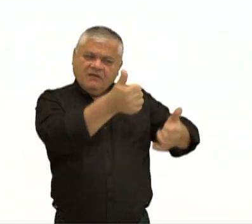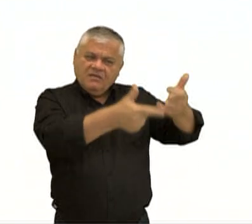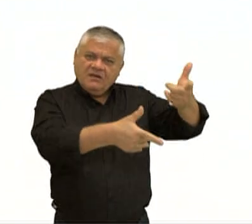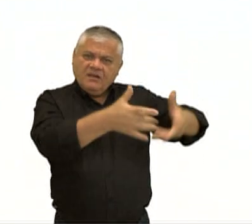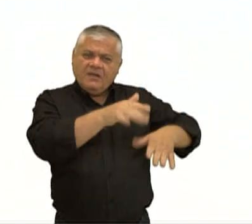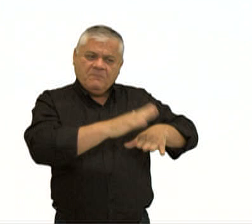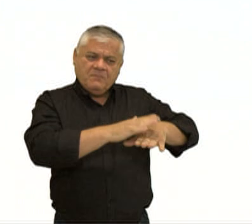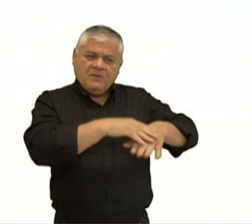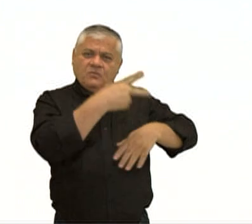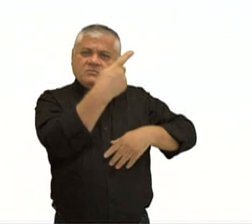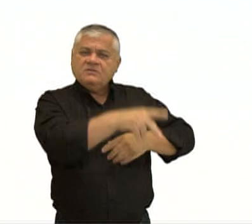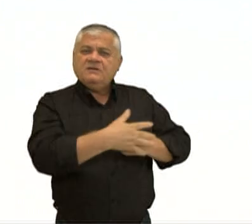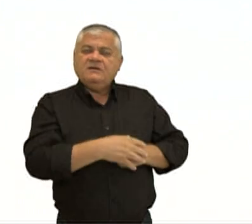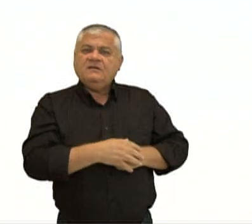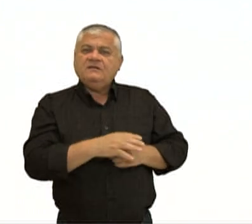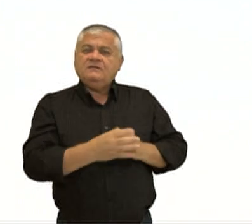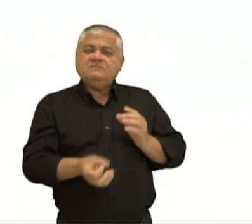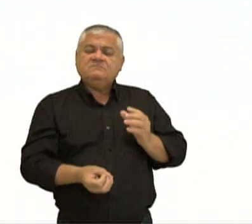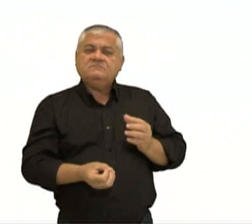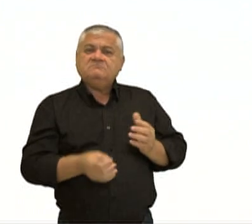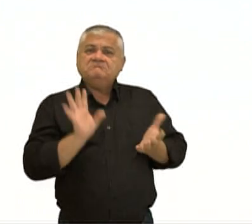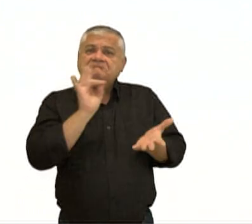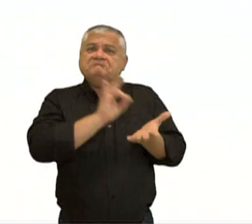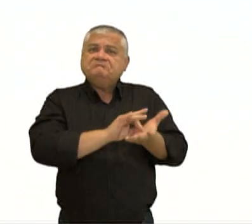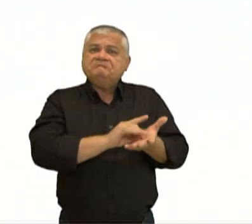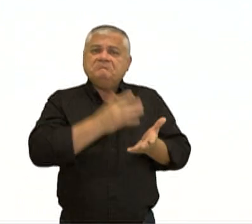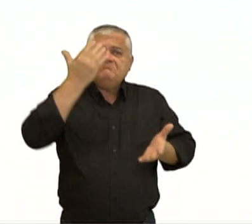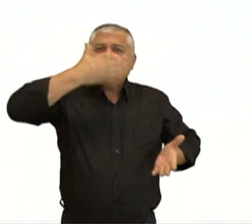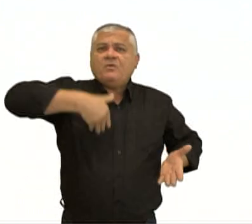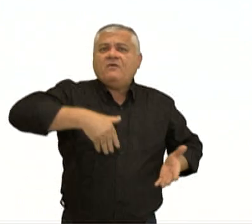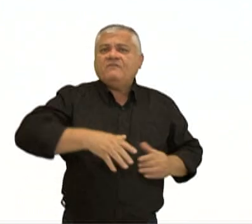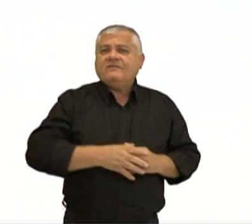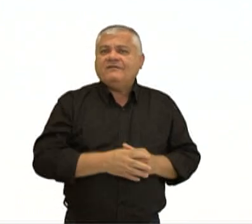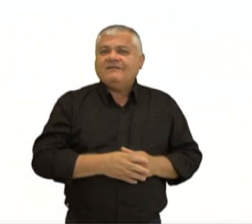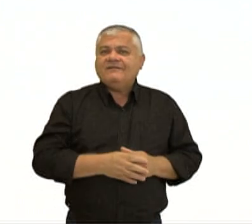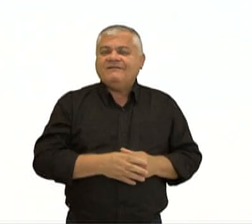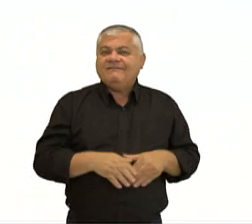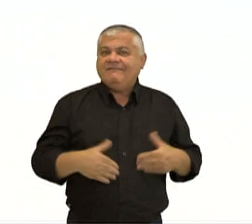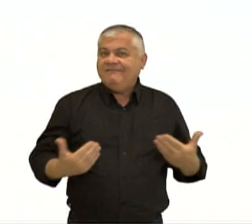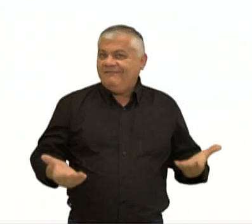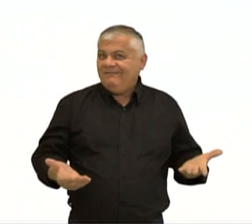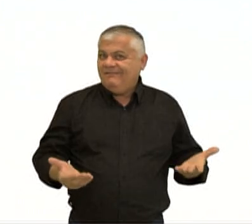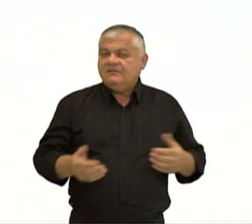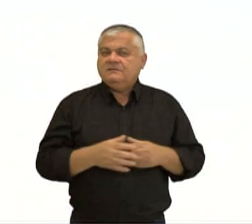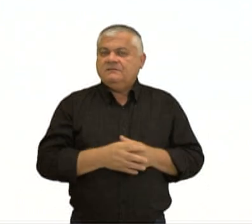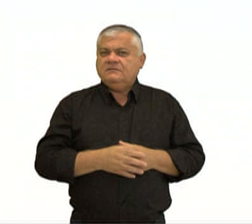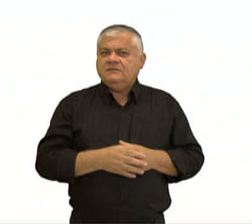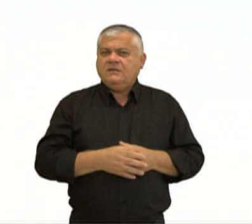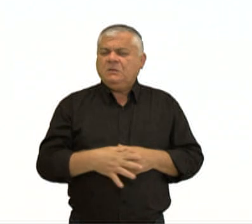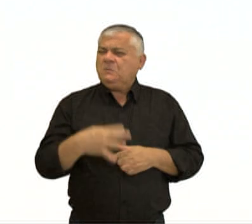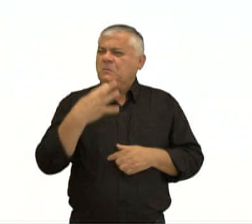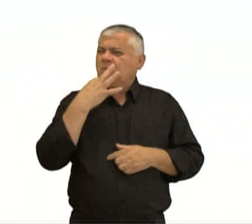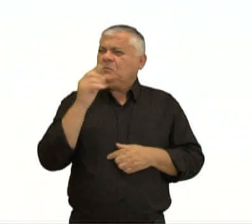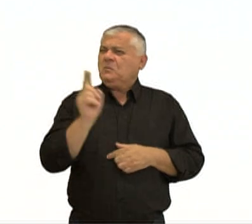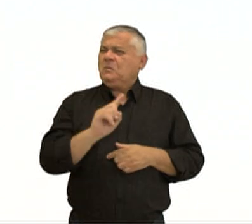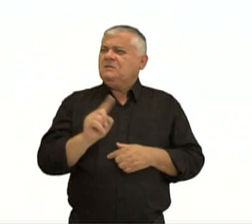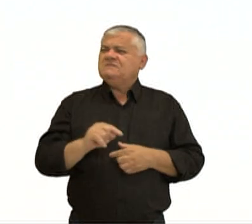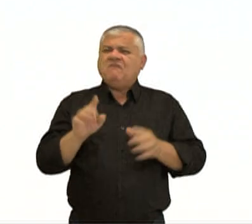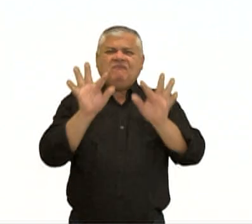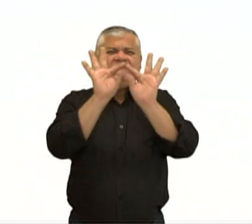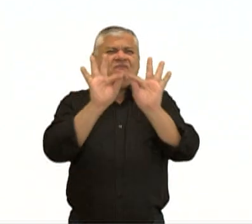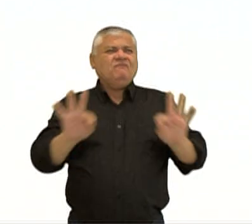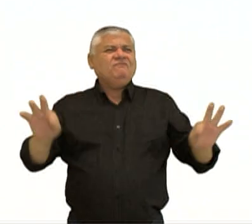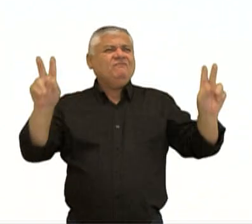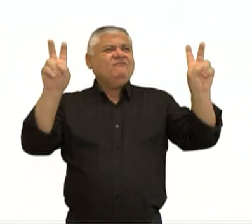partir disso, a verdade é acessível. Veja bem, pessoal. Por mais que vocês não conheçam a frase de